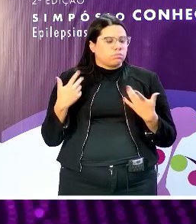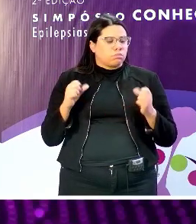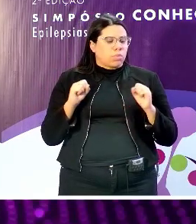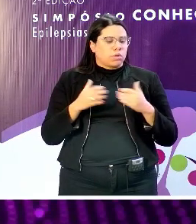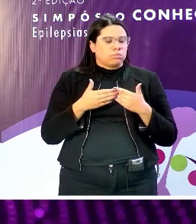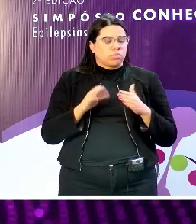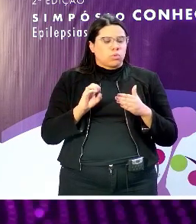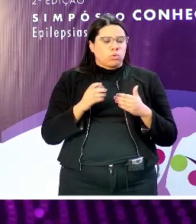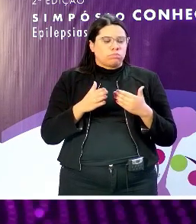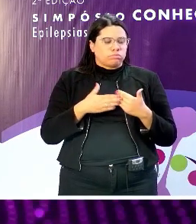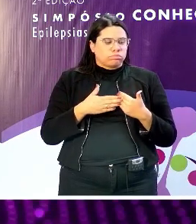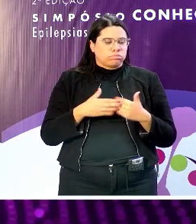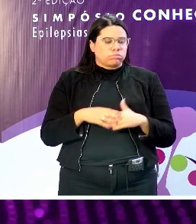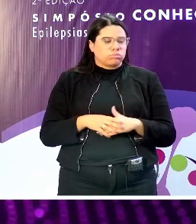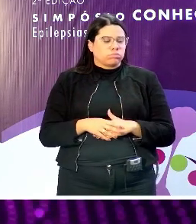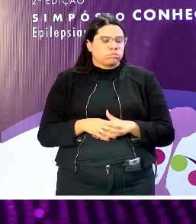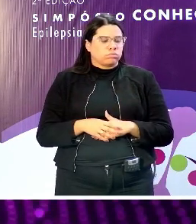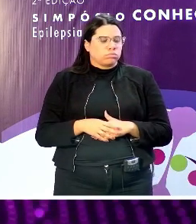expressão gênica.